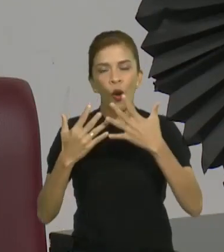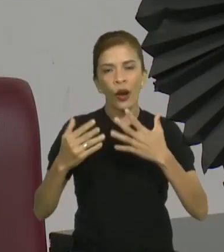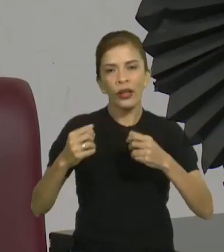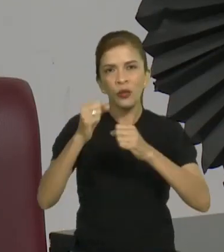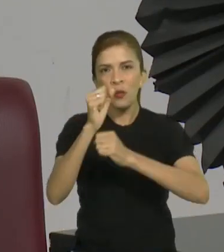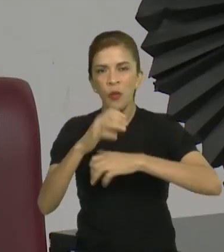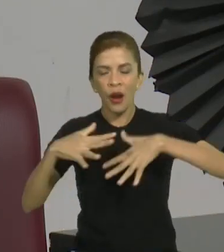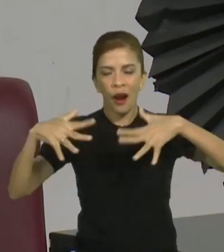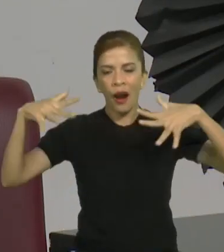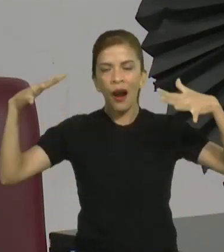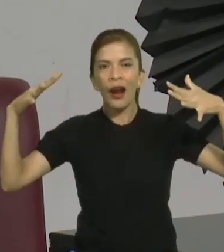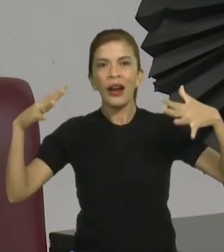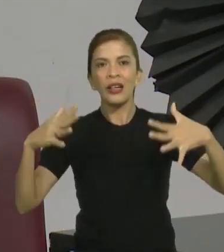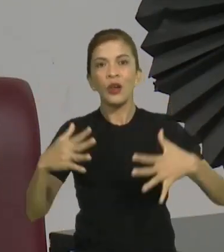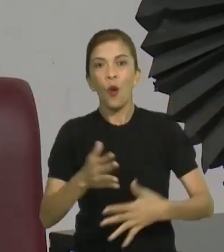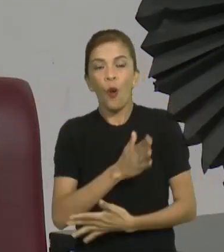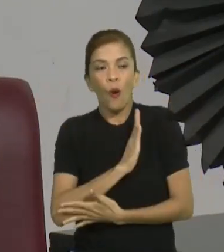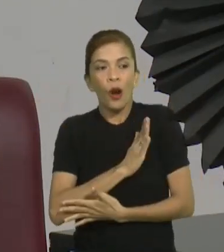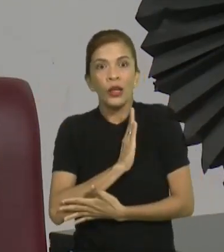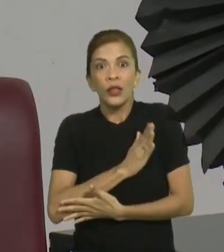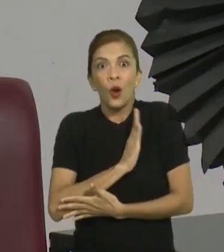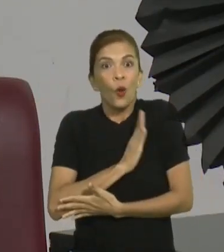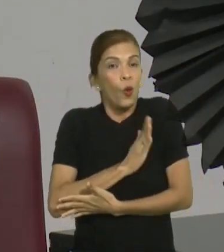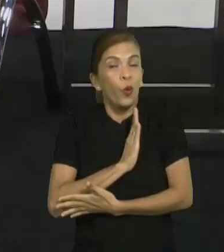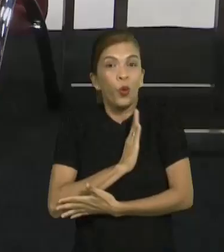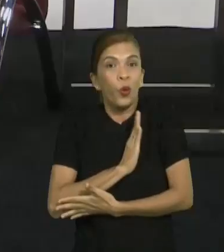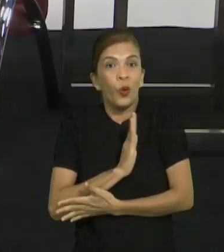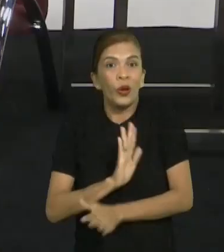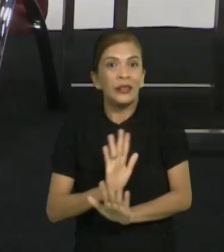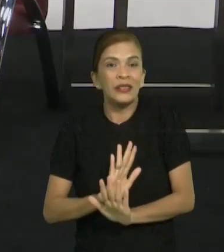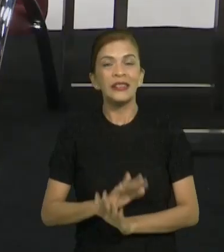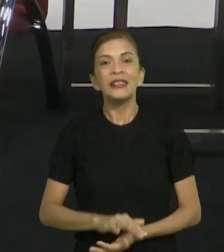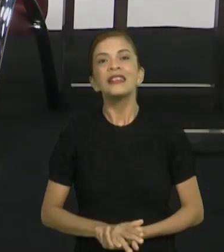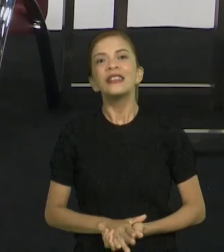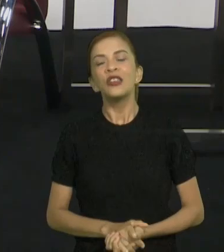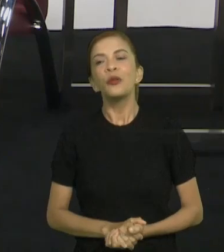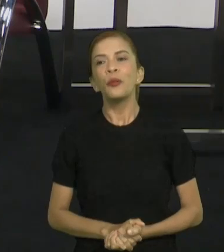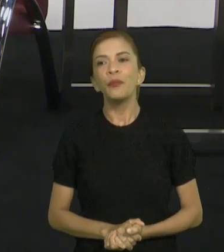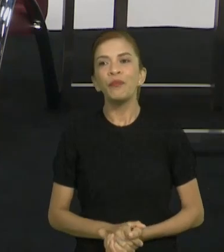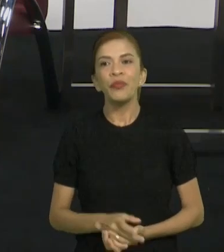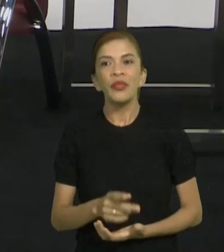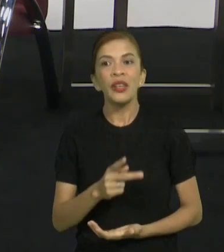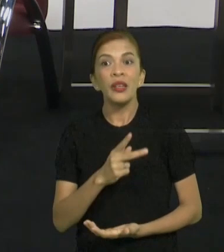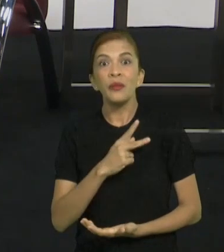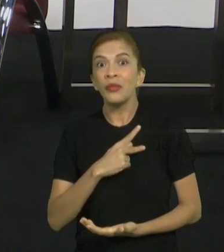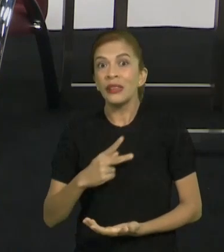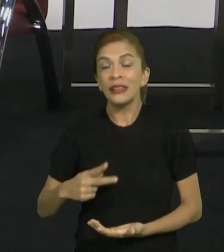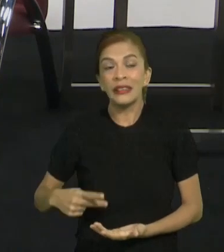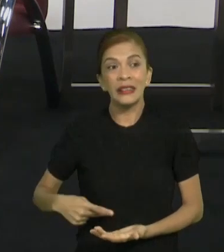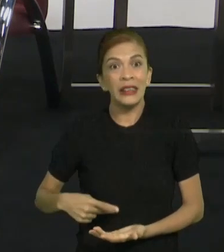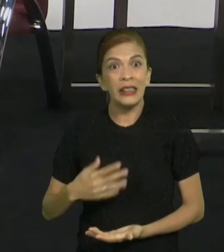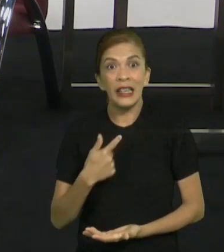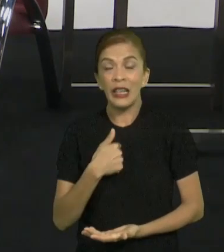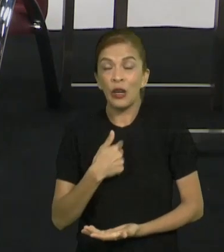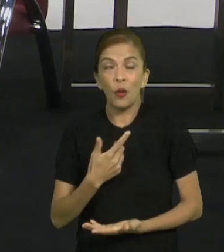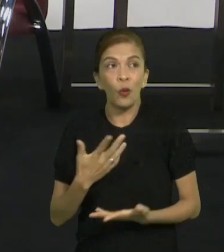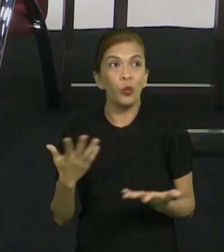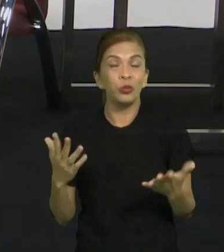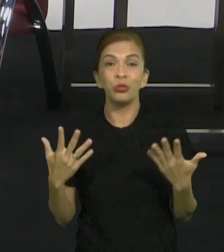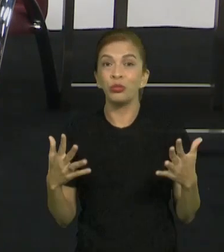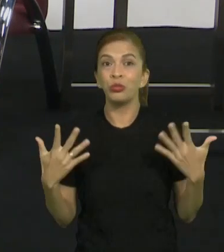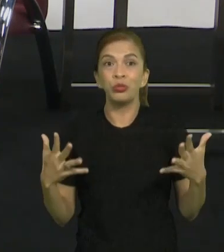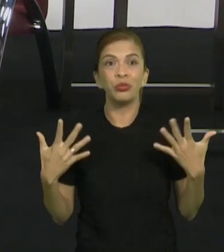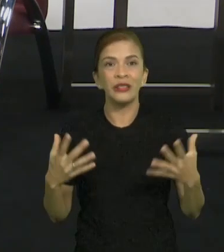O coração fica a mil. Com certeza. Da presidente, então, hein? Da presidente, então,